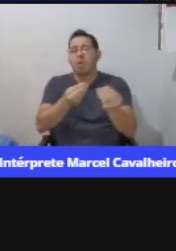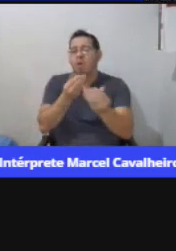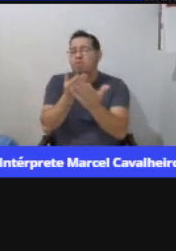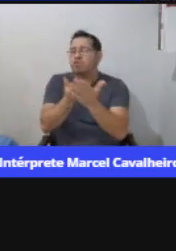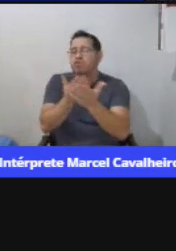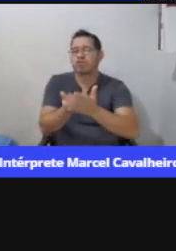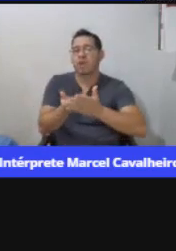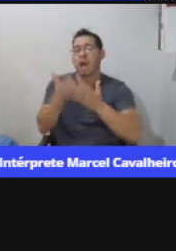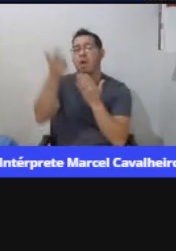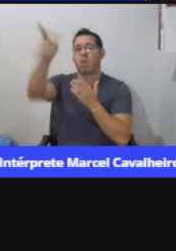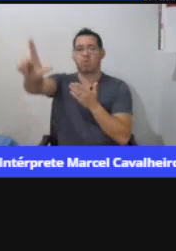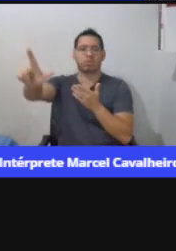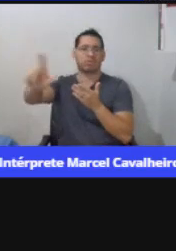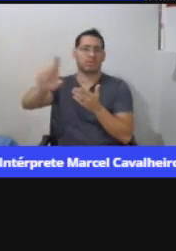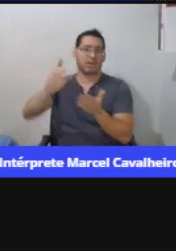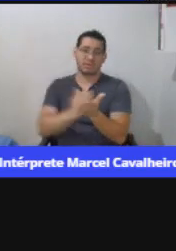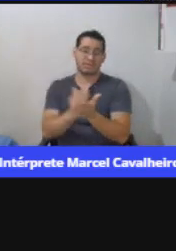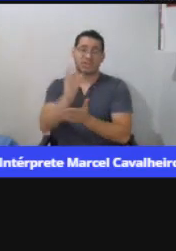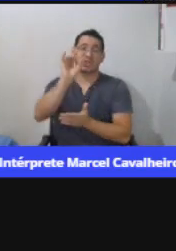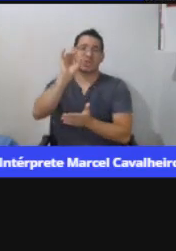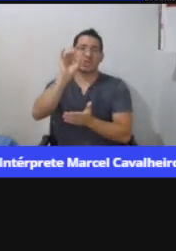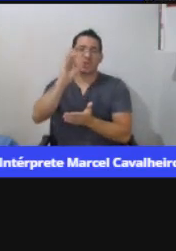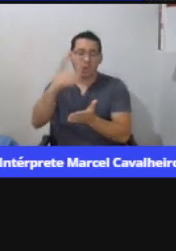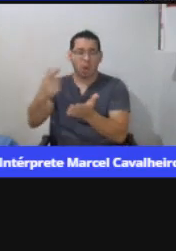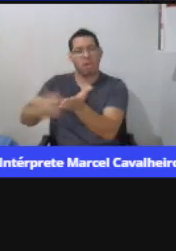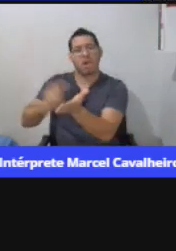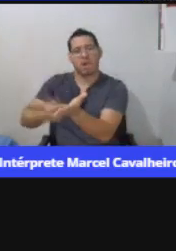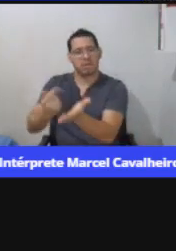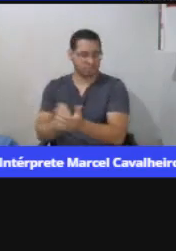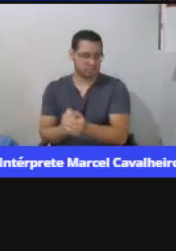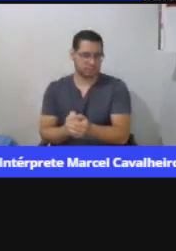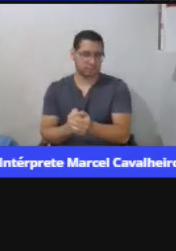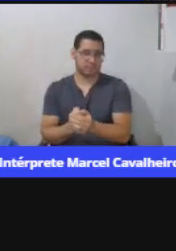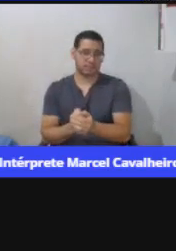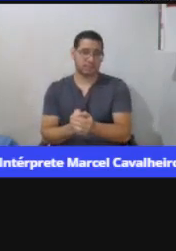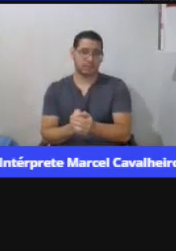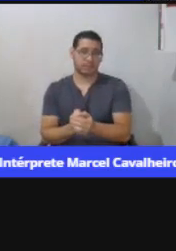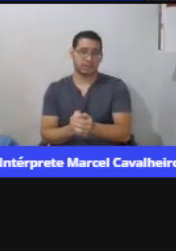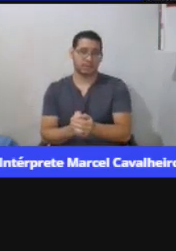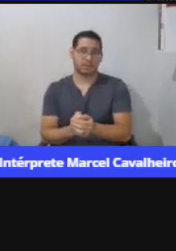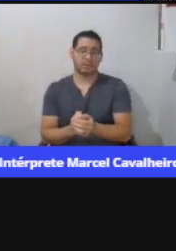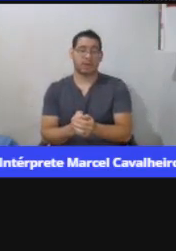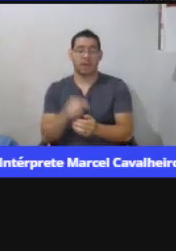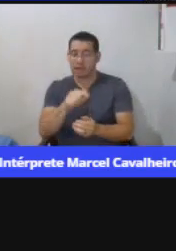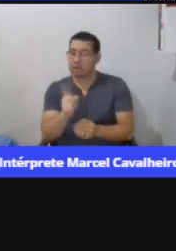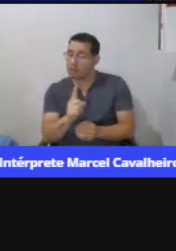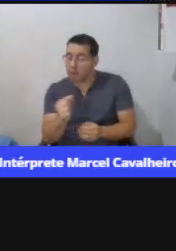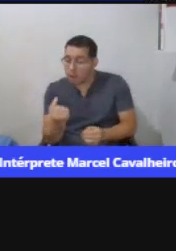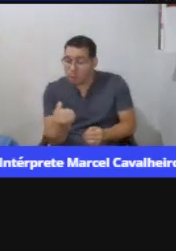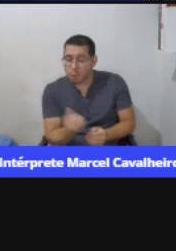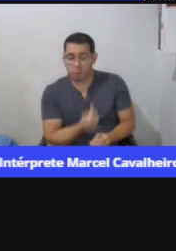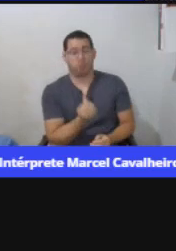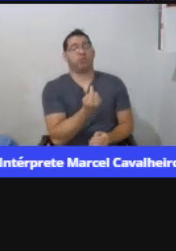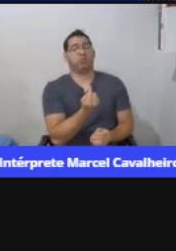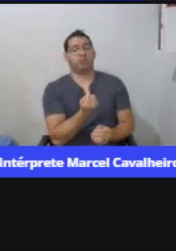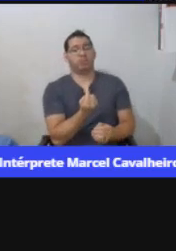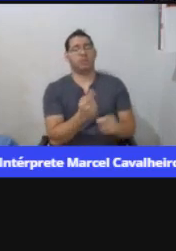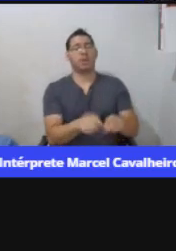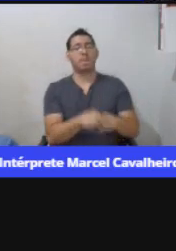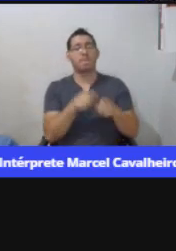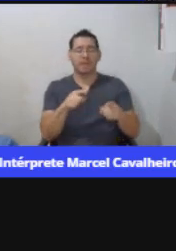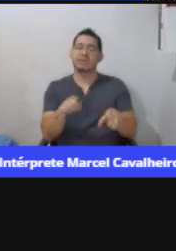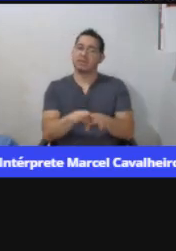ele não pode ser a única ferramenta, o único instrumento, mas ele é um dos instrumentos que contribui para o processo